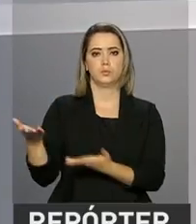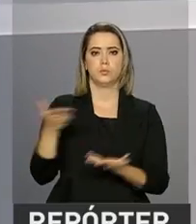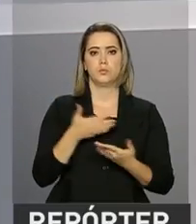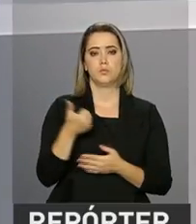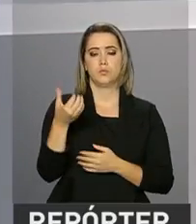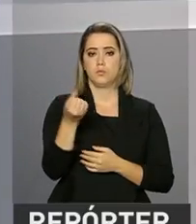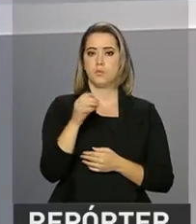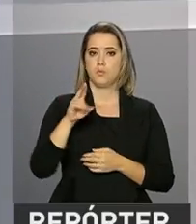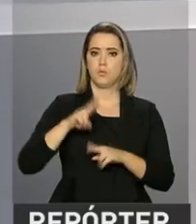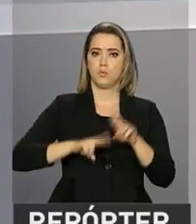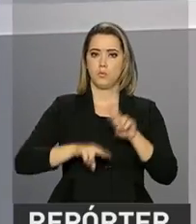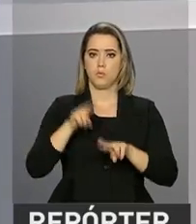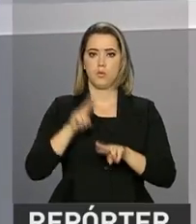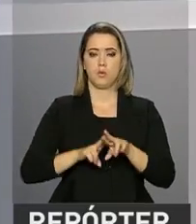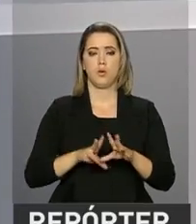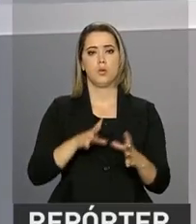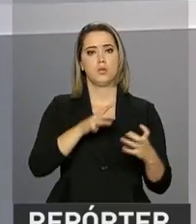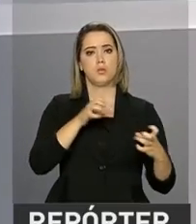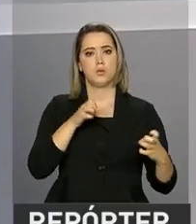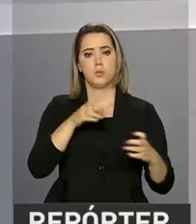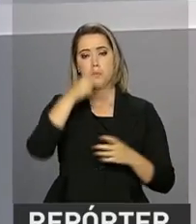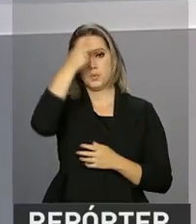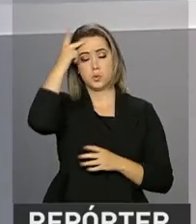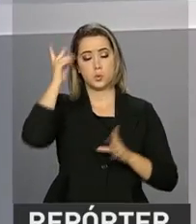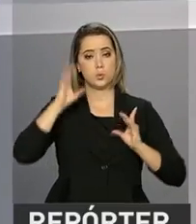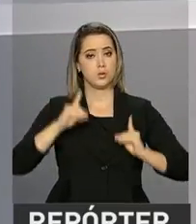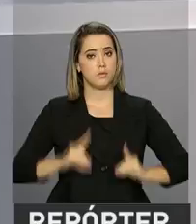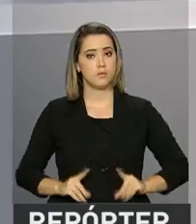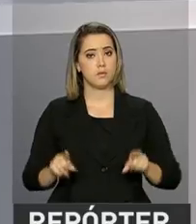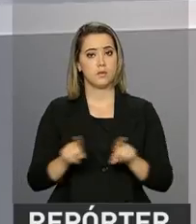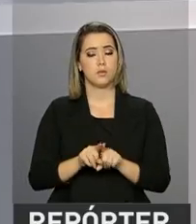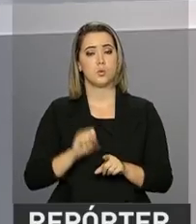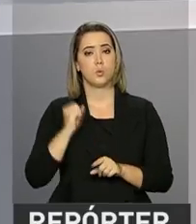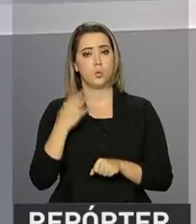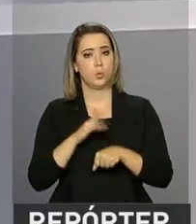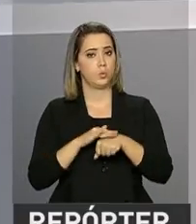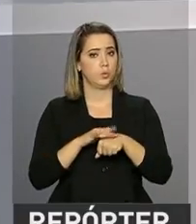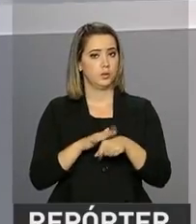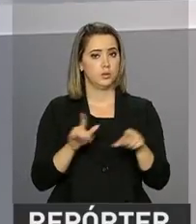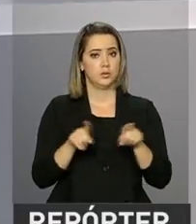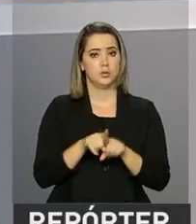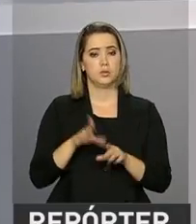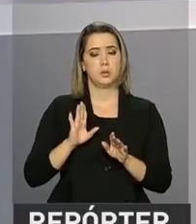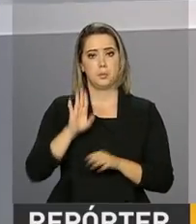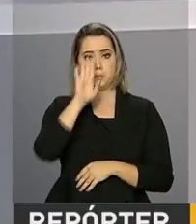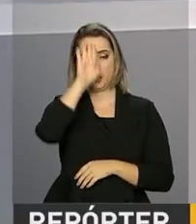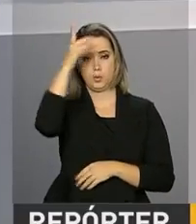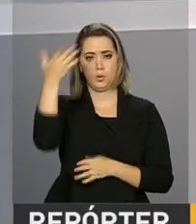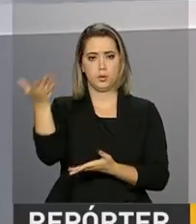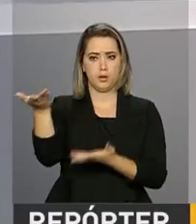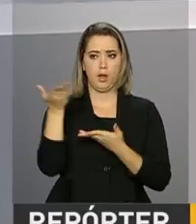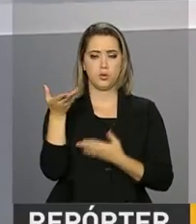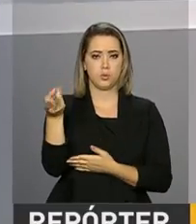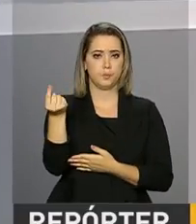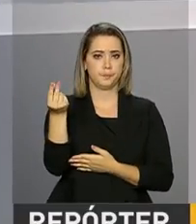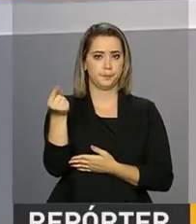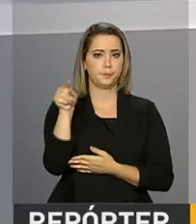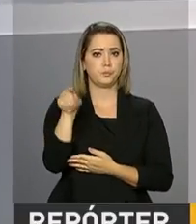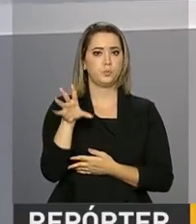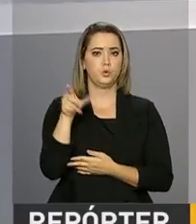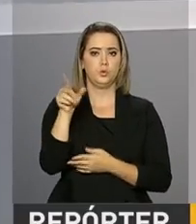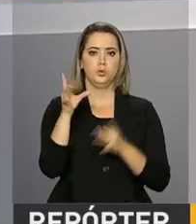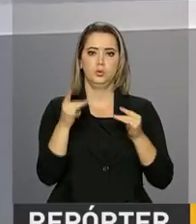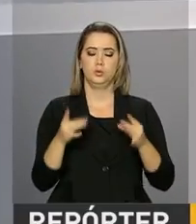dia 16 de junho idosos pessoas com deficiência ou com doenças graves têm prioridade no recebimento